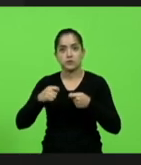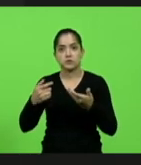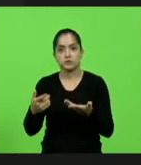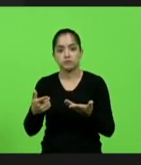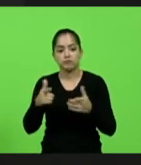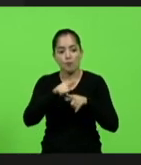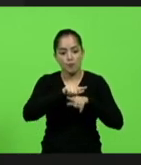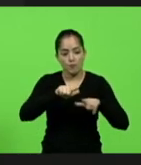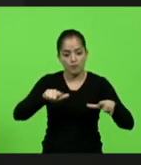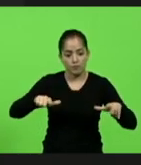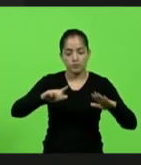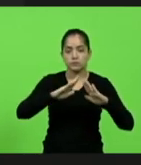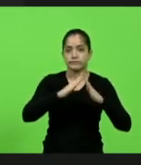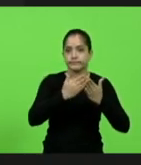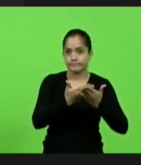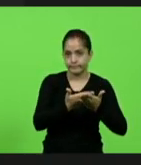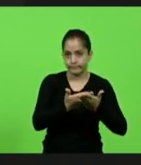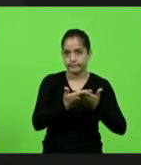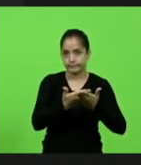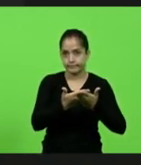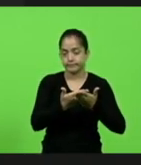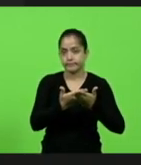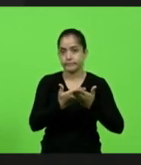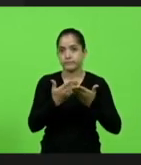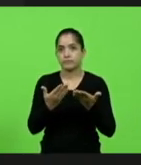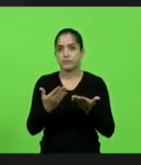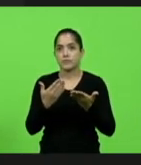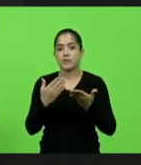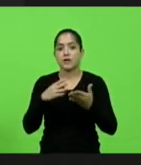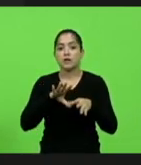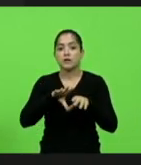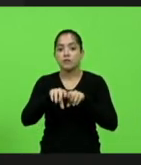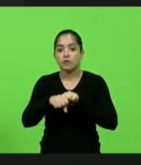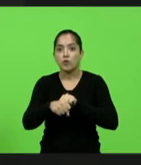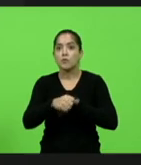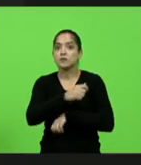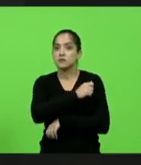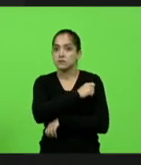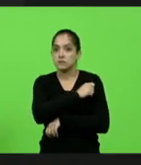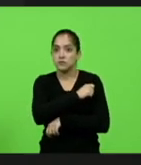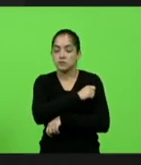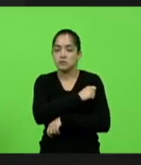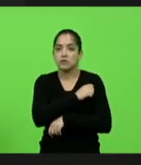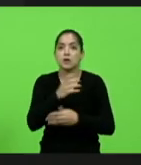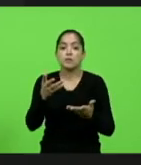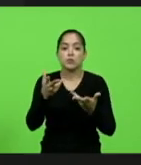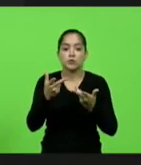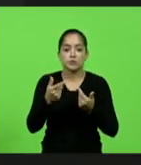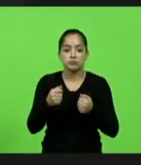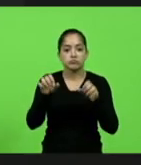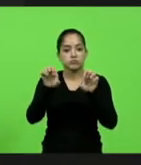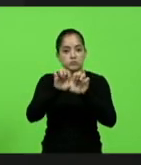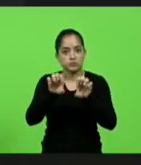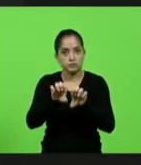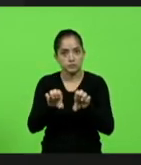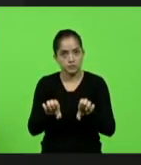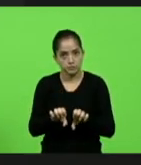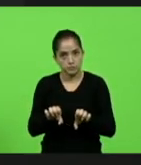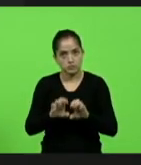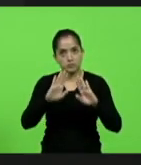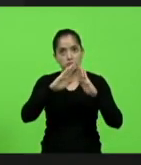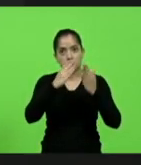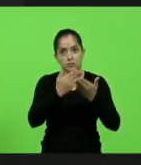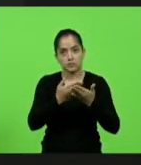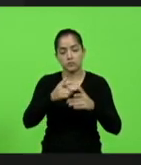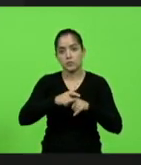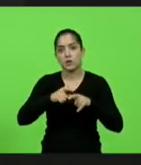escolar, promover a integralidade na formação do aluno, aprimorar a infraestrutura das escolas e ampliar